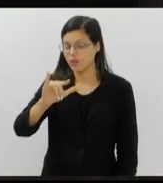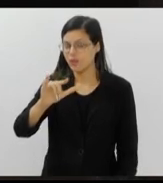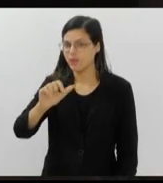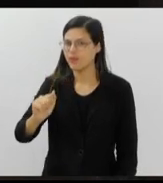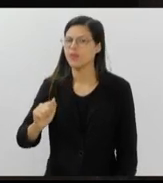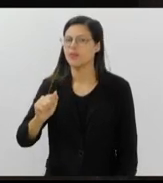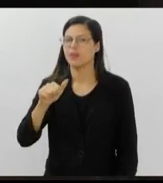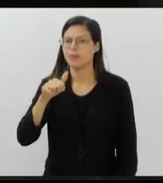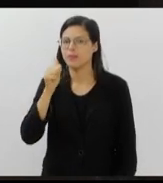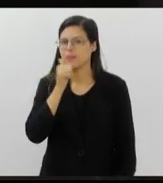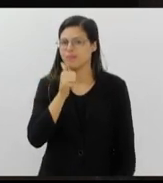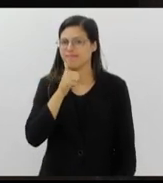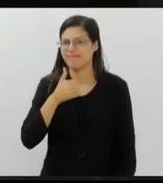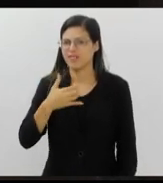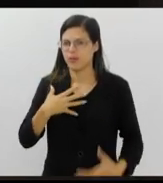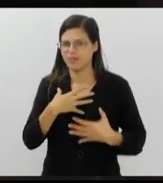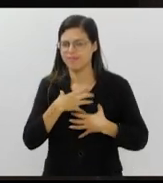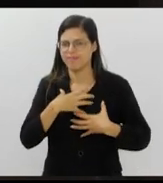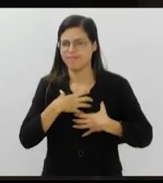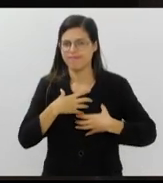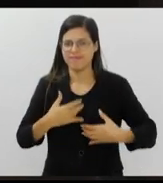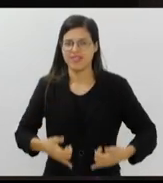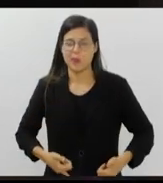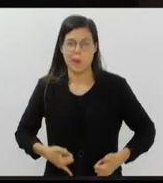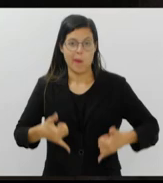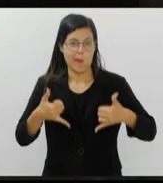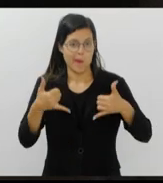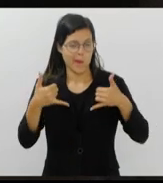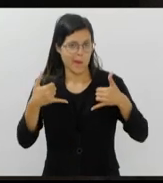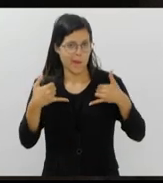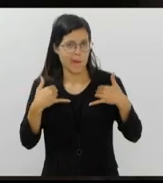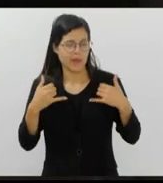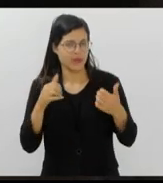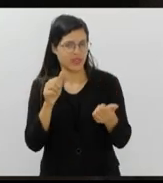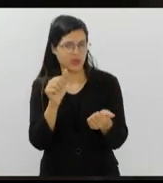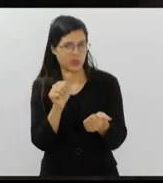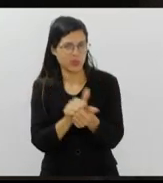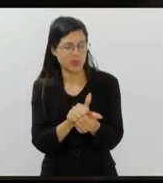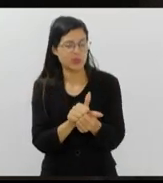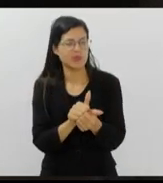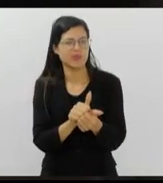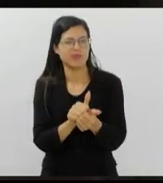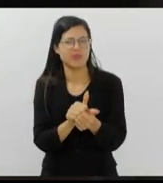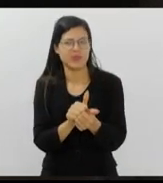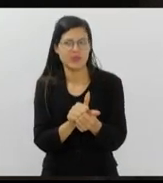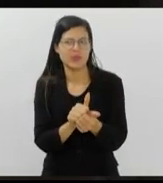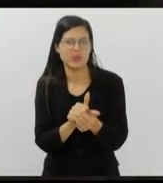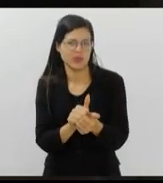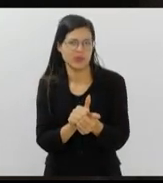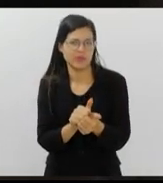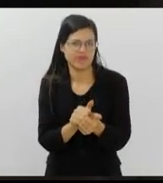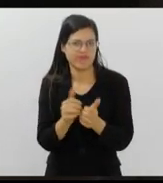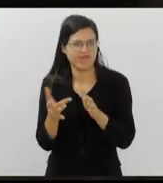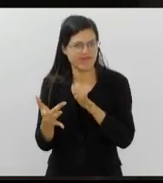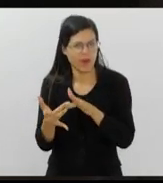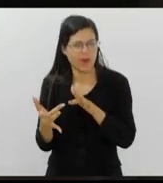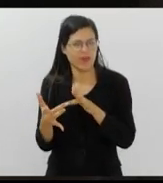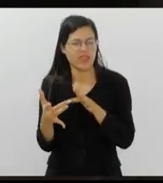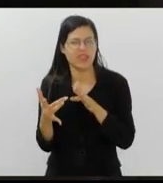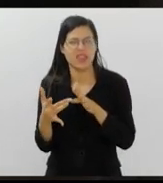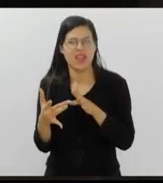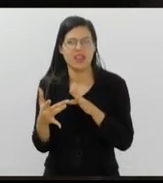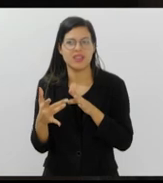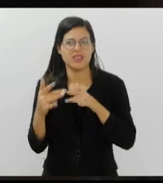tenho muito orgulho de estar andando lado a lado, uma mulher que cresceu na